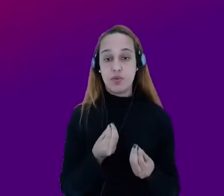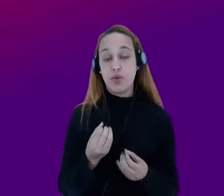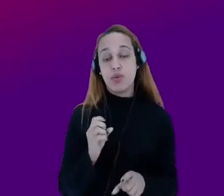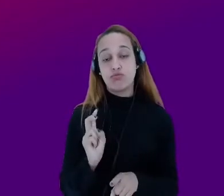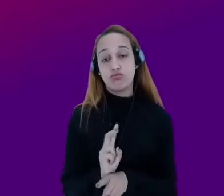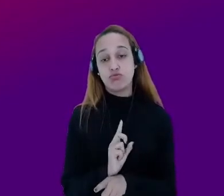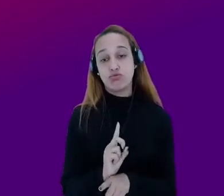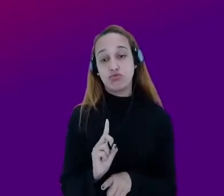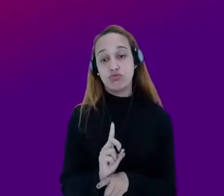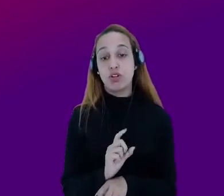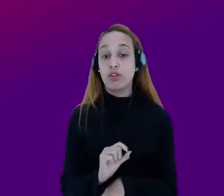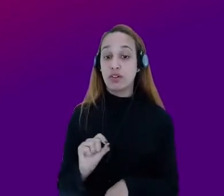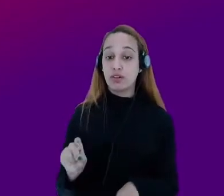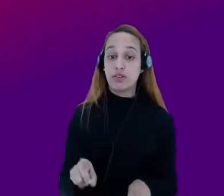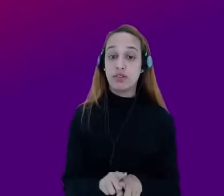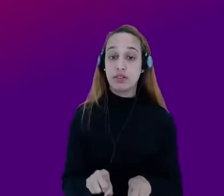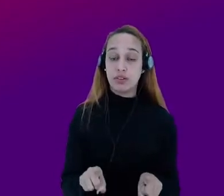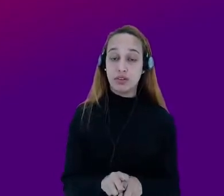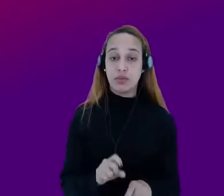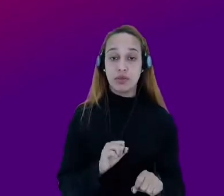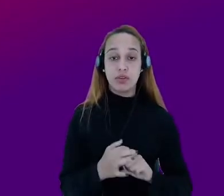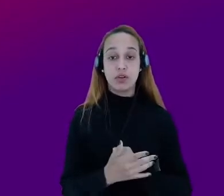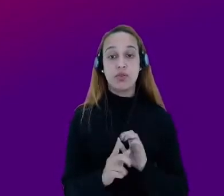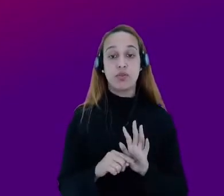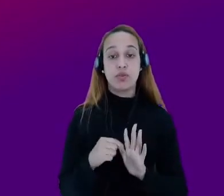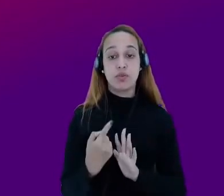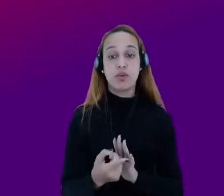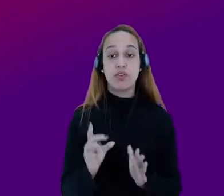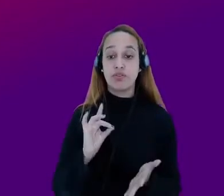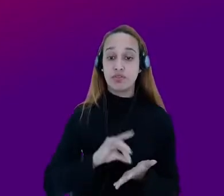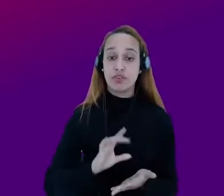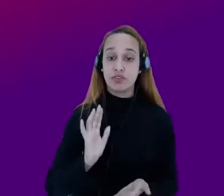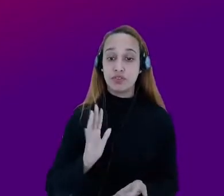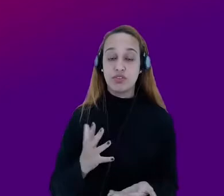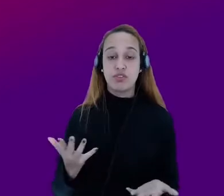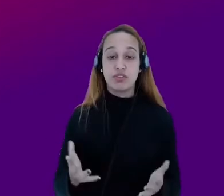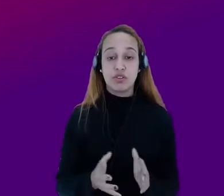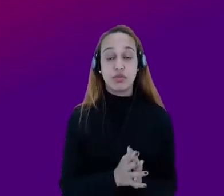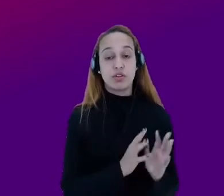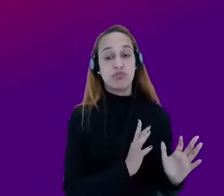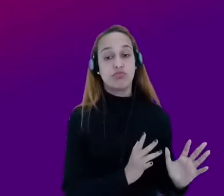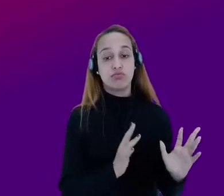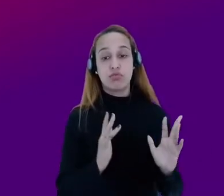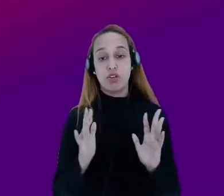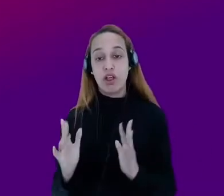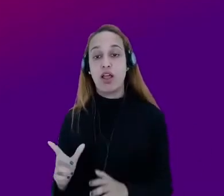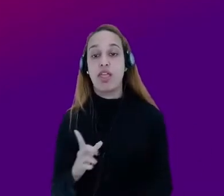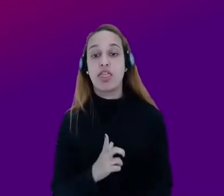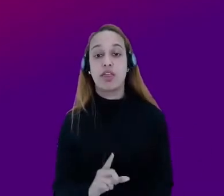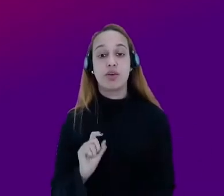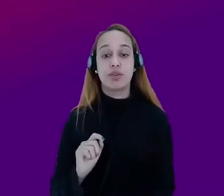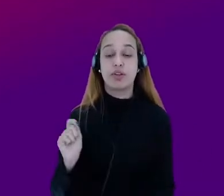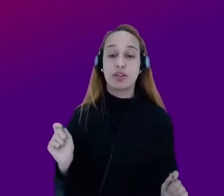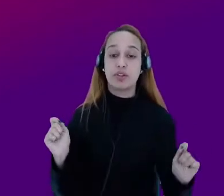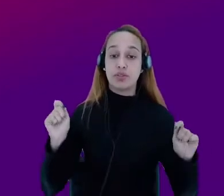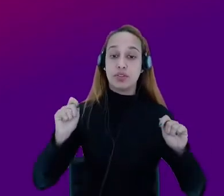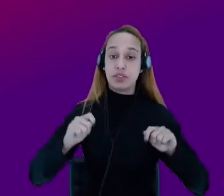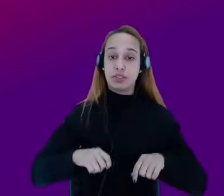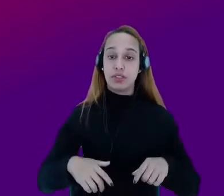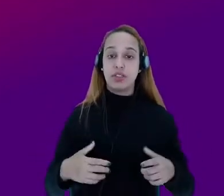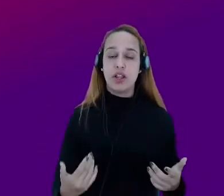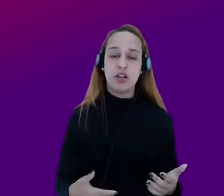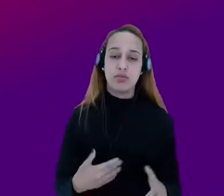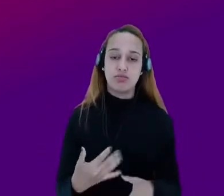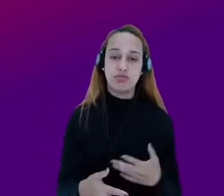digitais. Isso também, pós-pandemia, já se tornou uma realidade. Mas toda jornada ainda tem uma possibilidade de se tornar cada vez